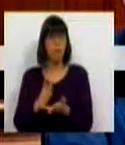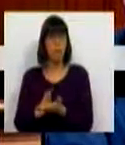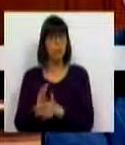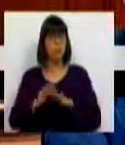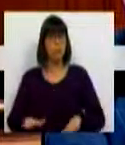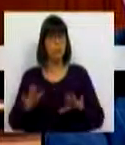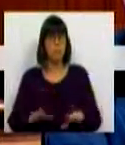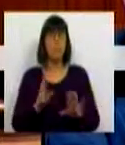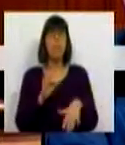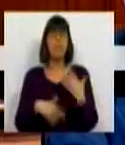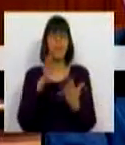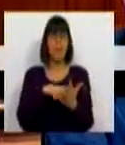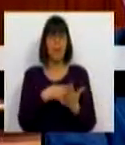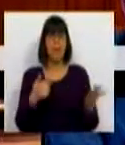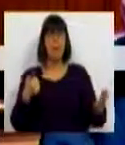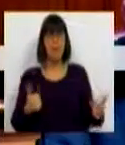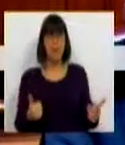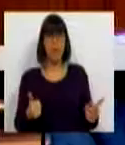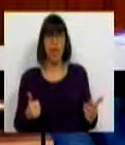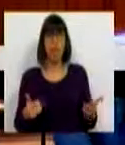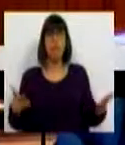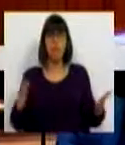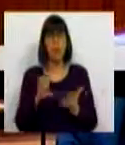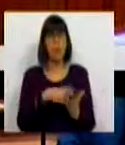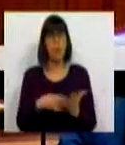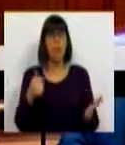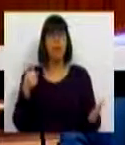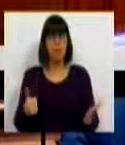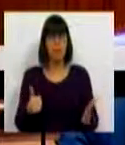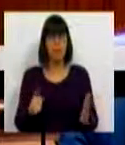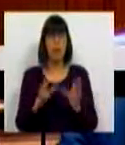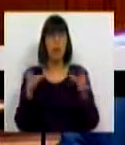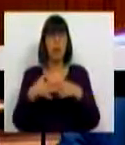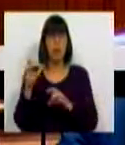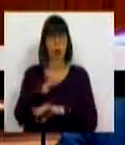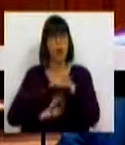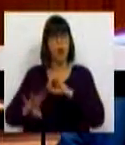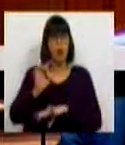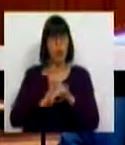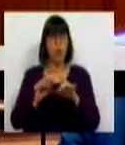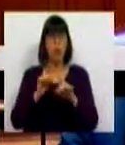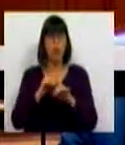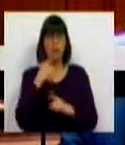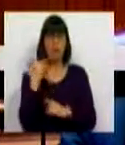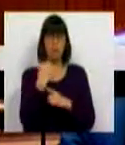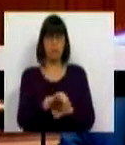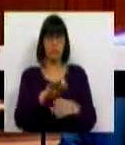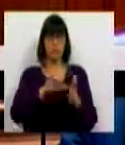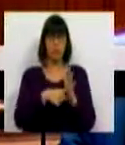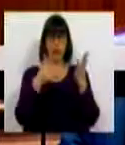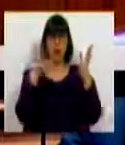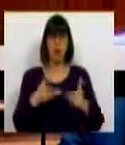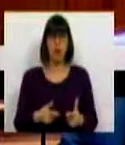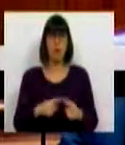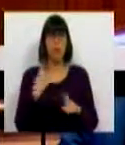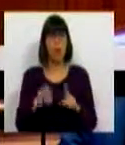serenos. Passou depois para o plano B. E então o plano B é que a Comissão Europeia ia chumbar o projeto de